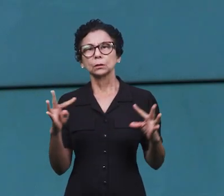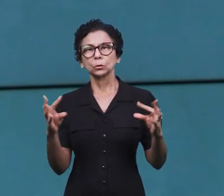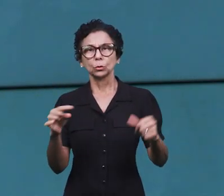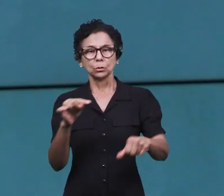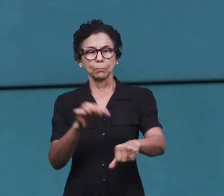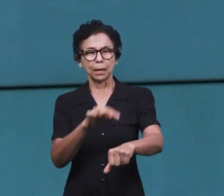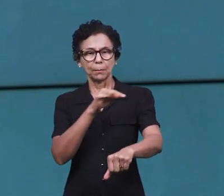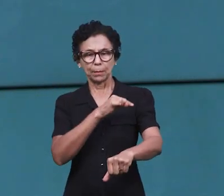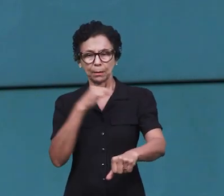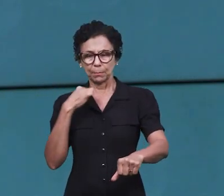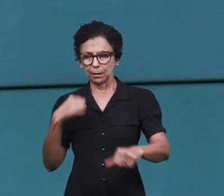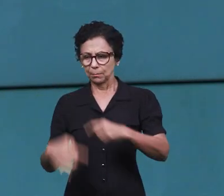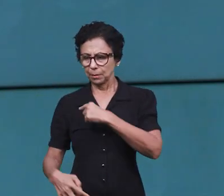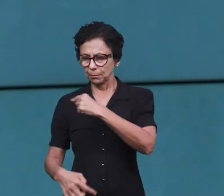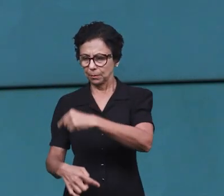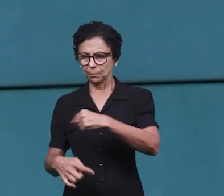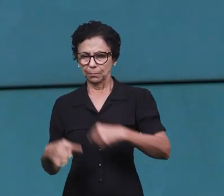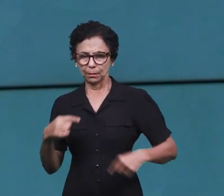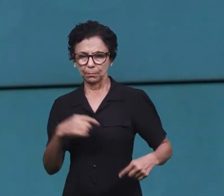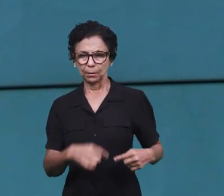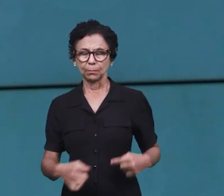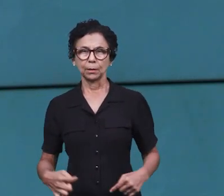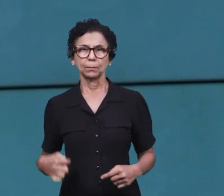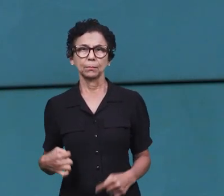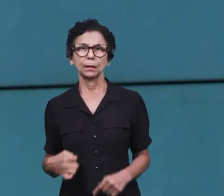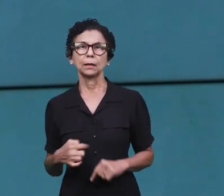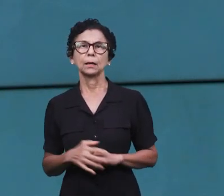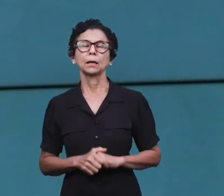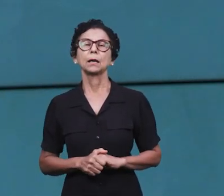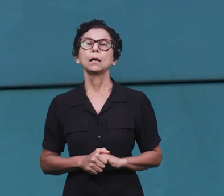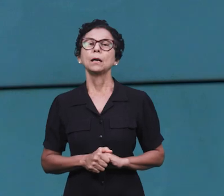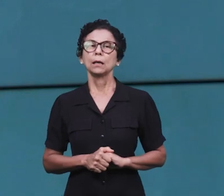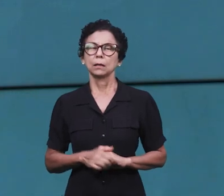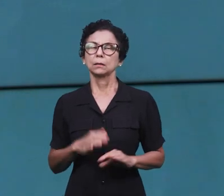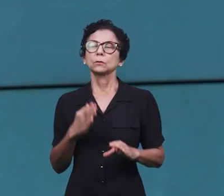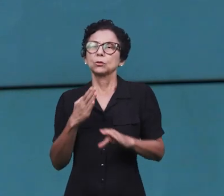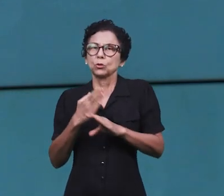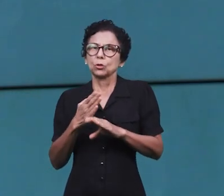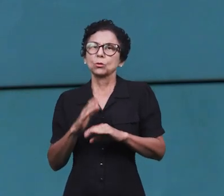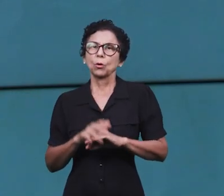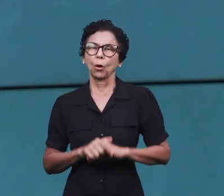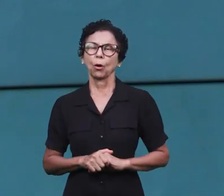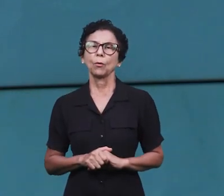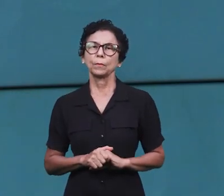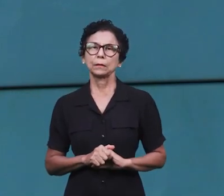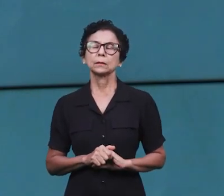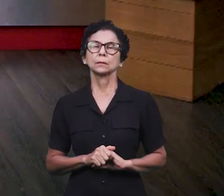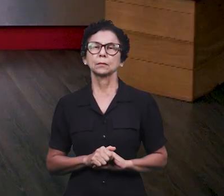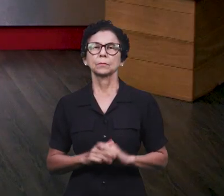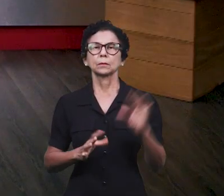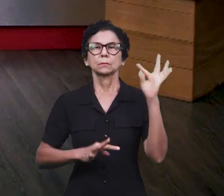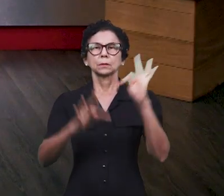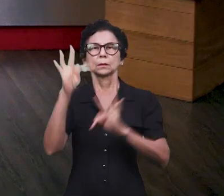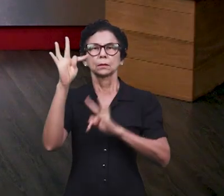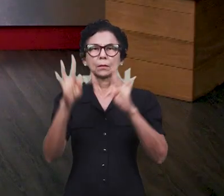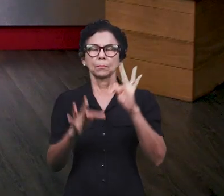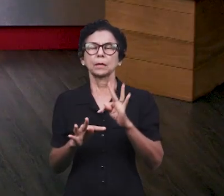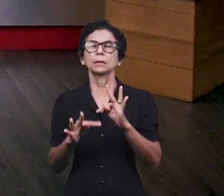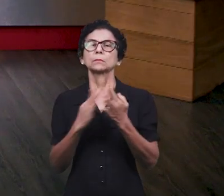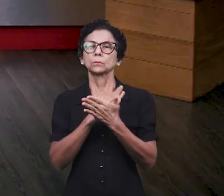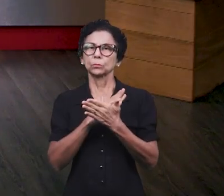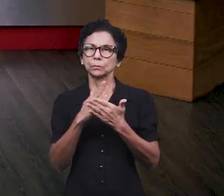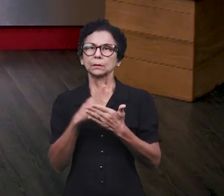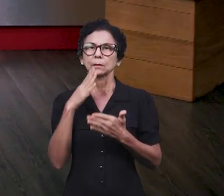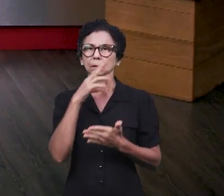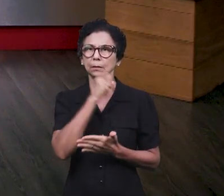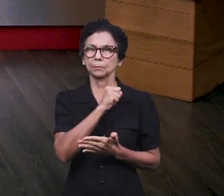o diagnóstico de fibromialgia ele é feito e também o tratamento ele já é iniciado. Estes